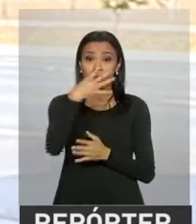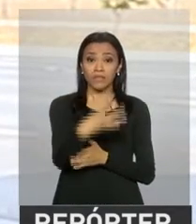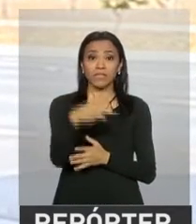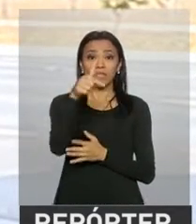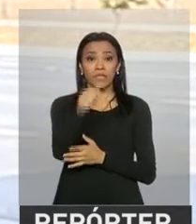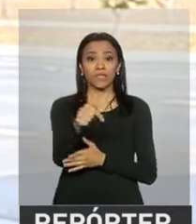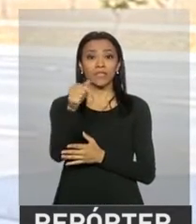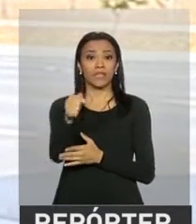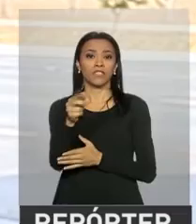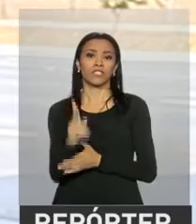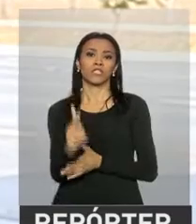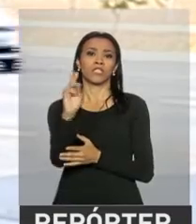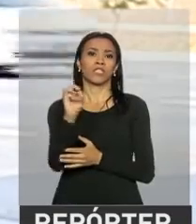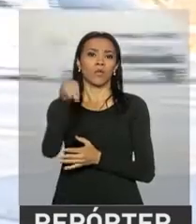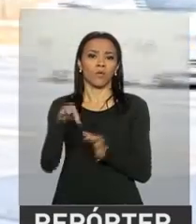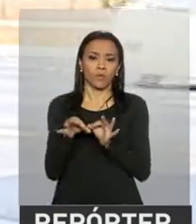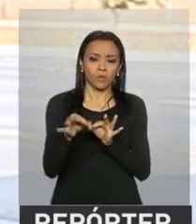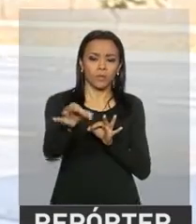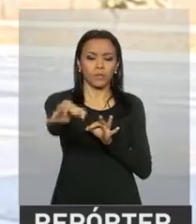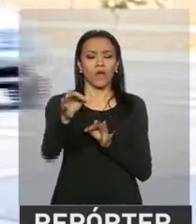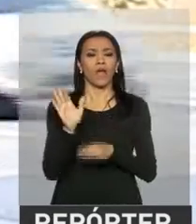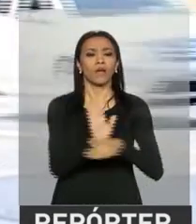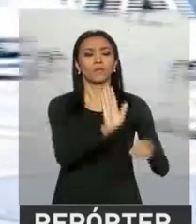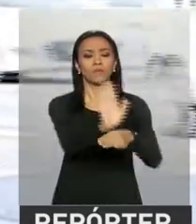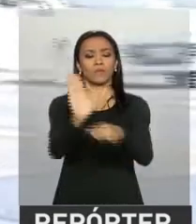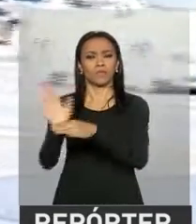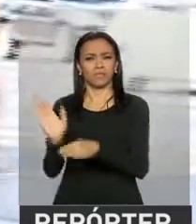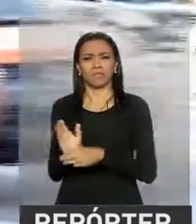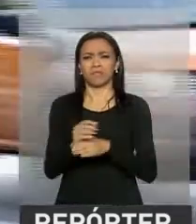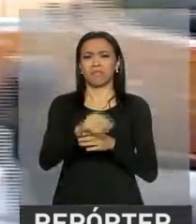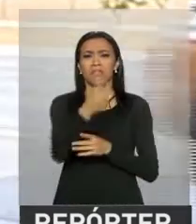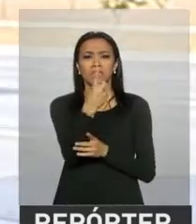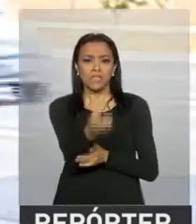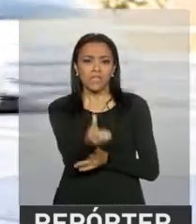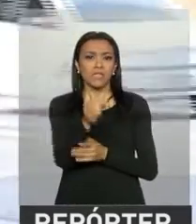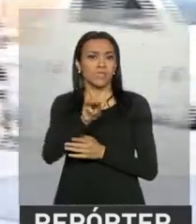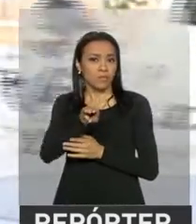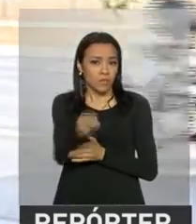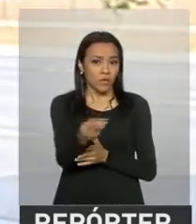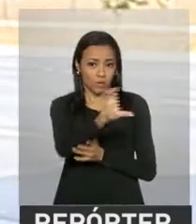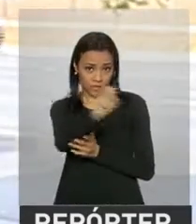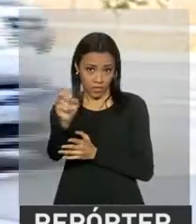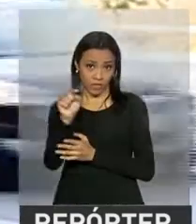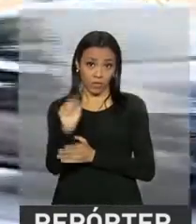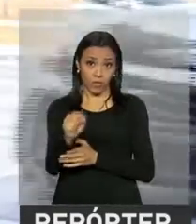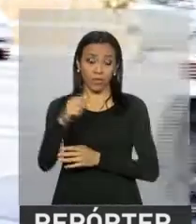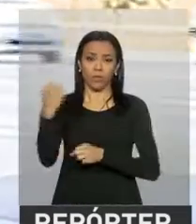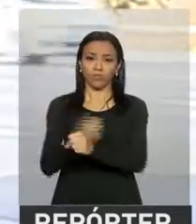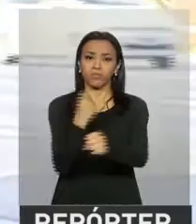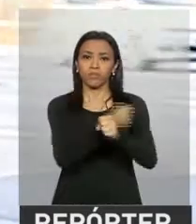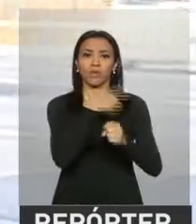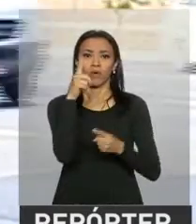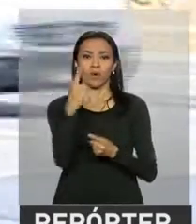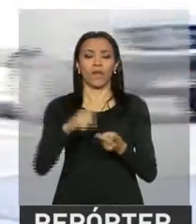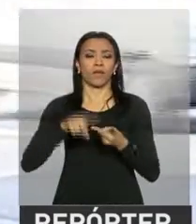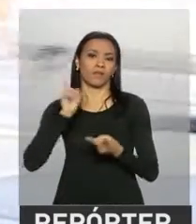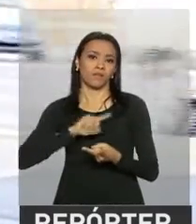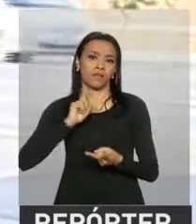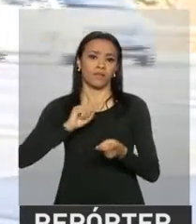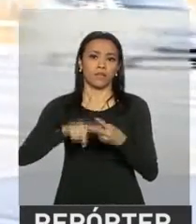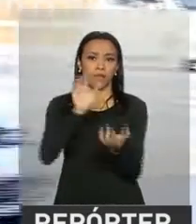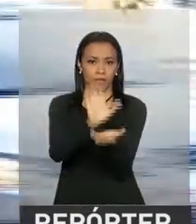477 quilômetros do rio, beneficiando 16 milhões e meio de pessoas, com obras nos estados de Goiás, Minas Gerais,